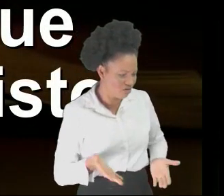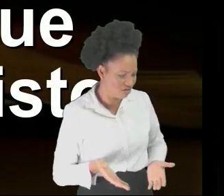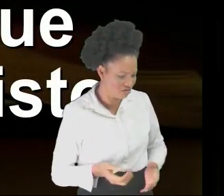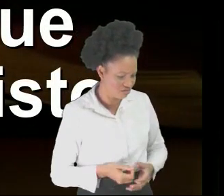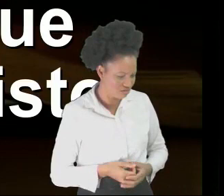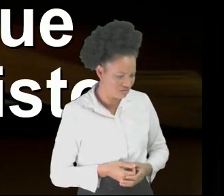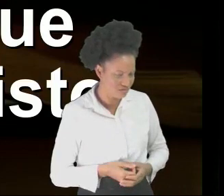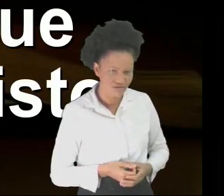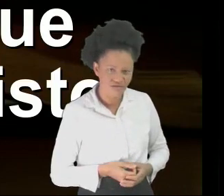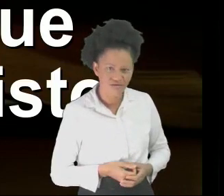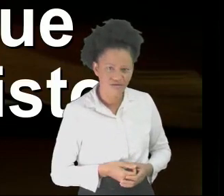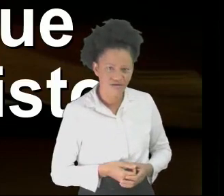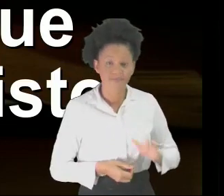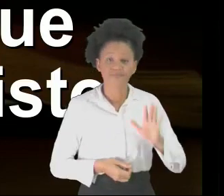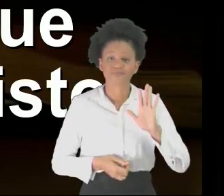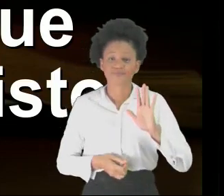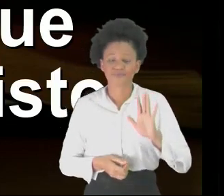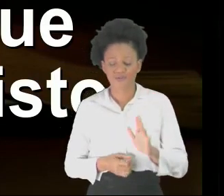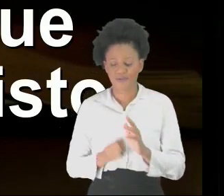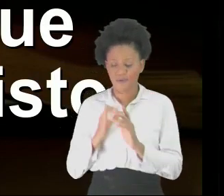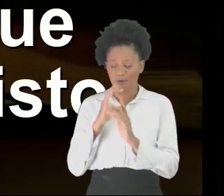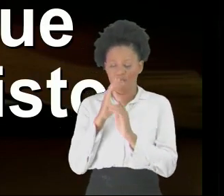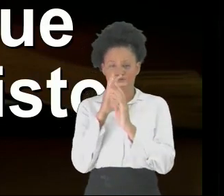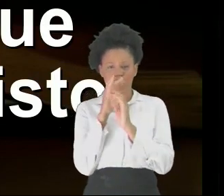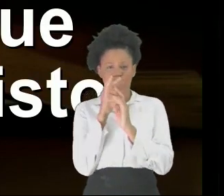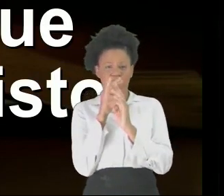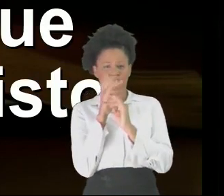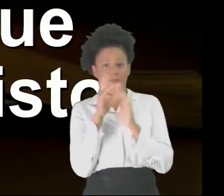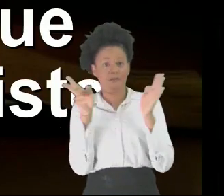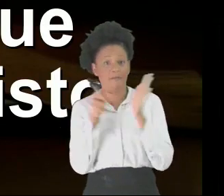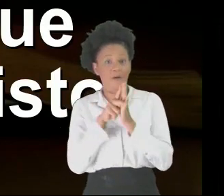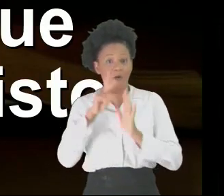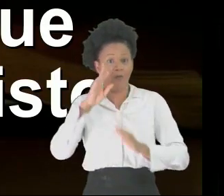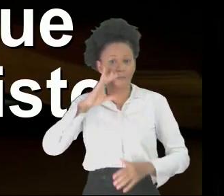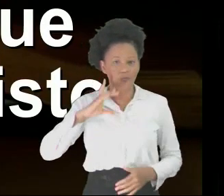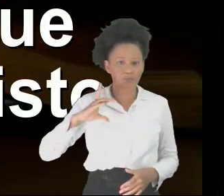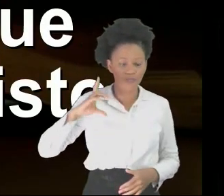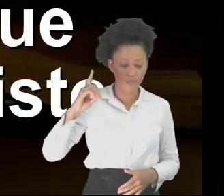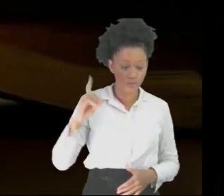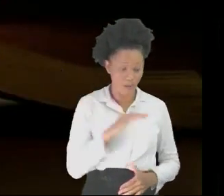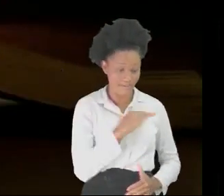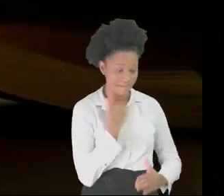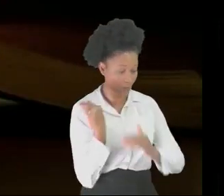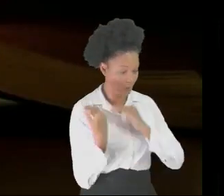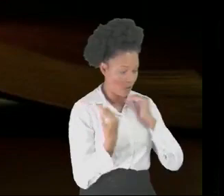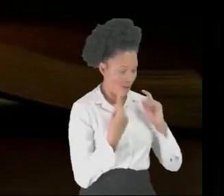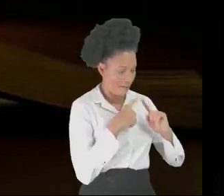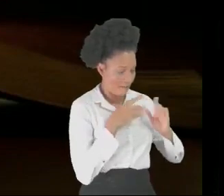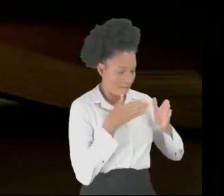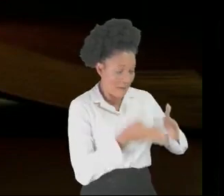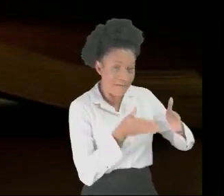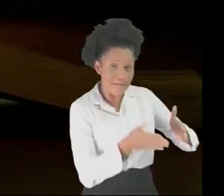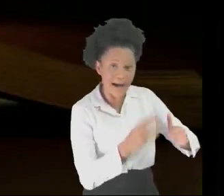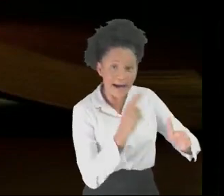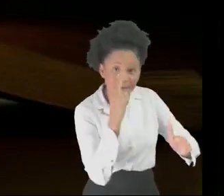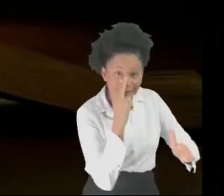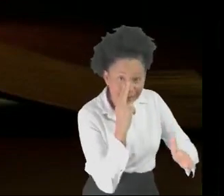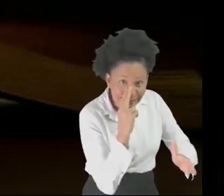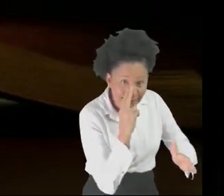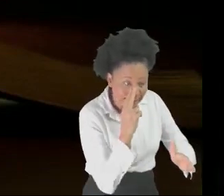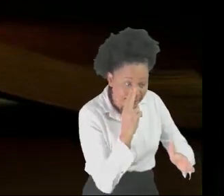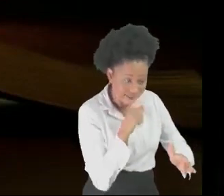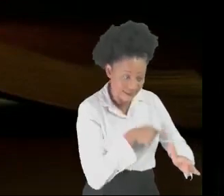Vá, continue. E com a trombeta de Deus, e os que morreram em Cristo